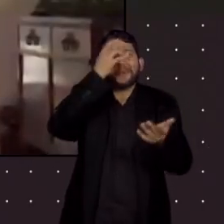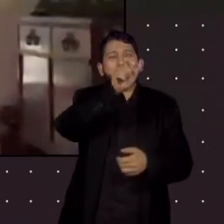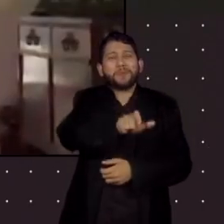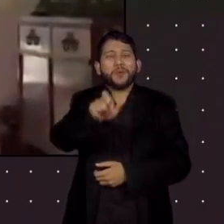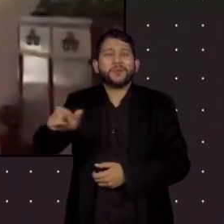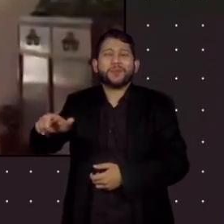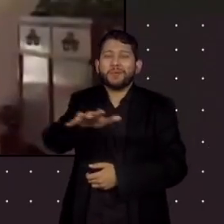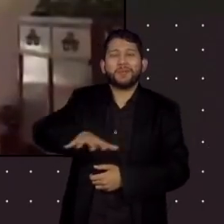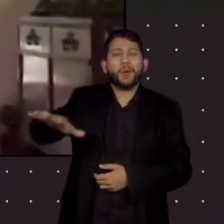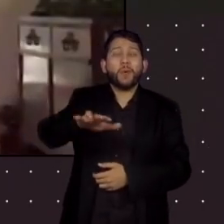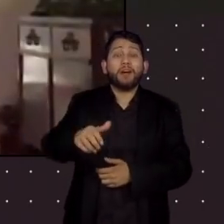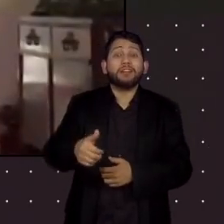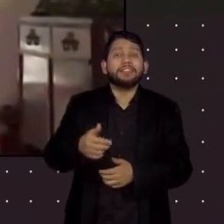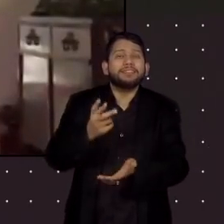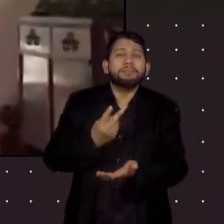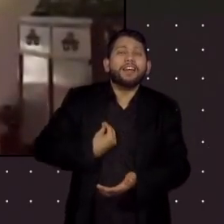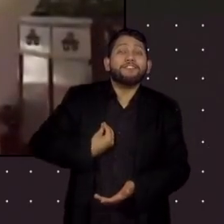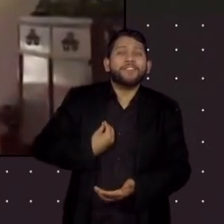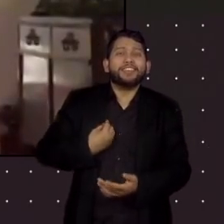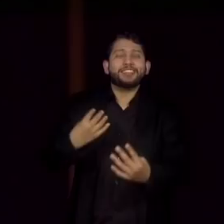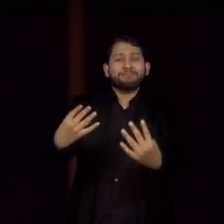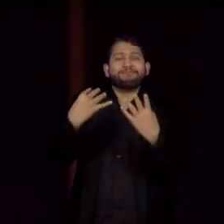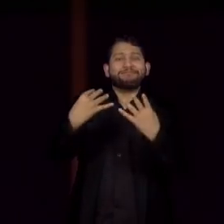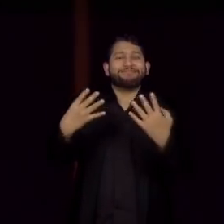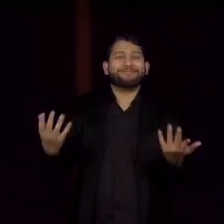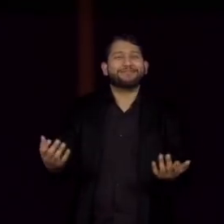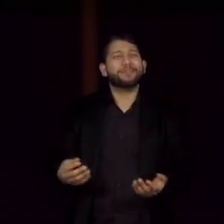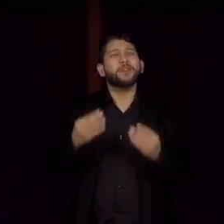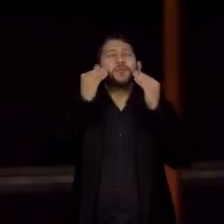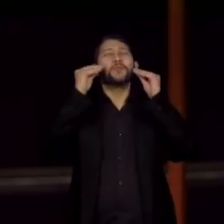maravilhoso que me acompanhou. Muito obrigada. Beijo.